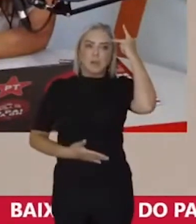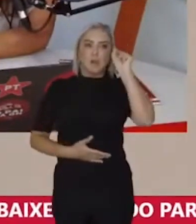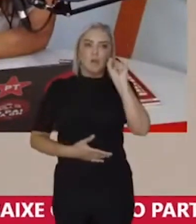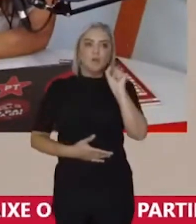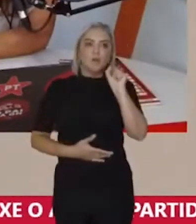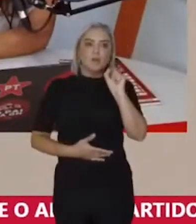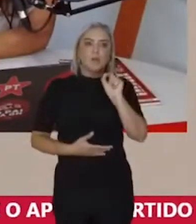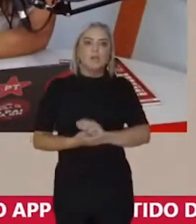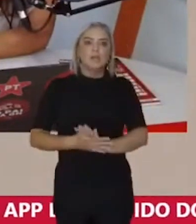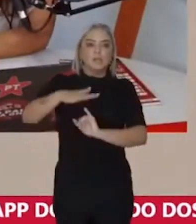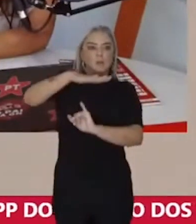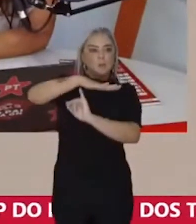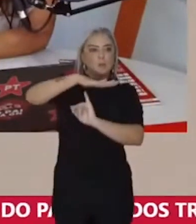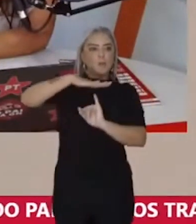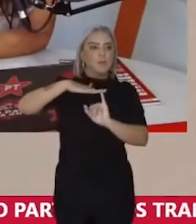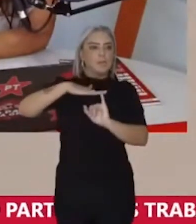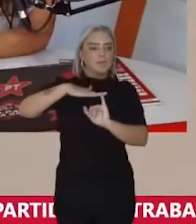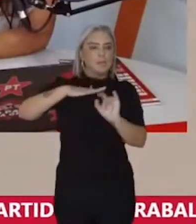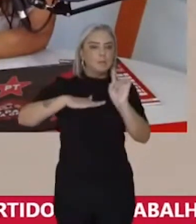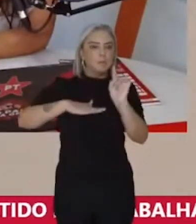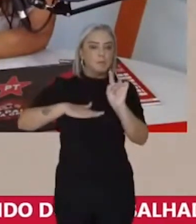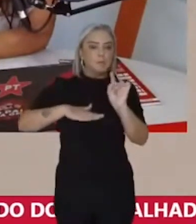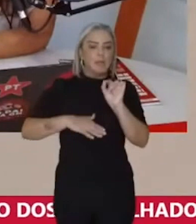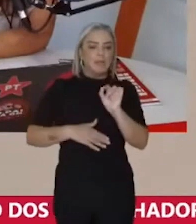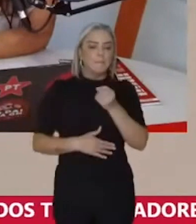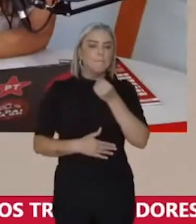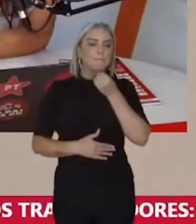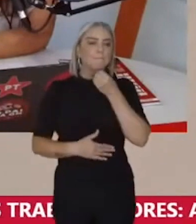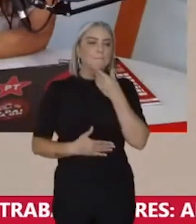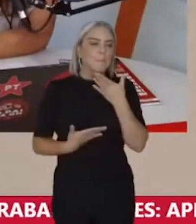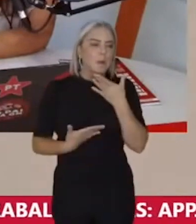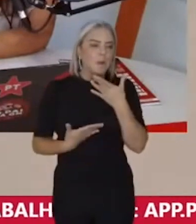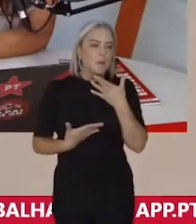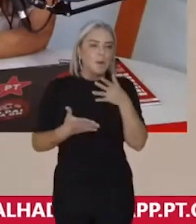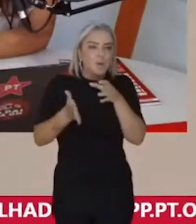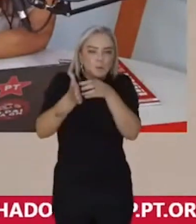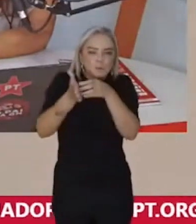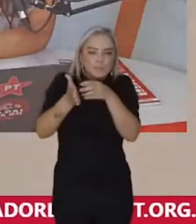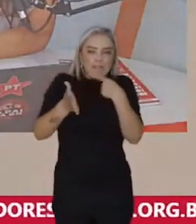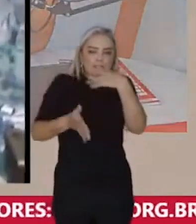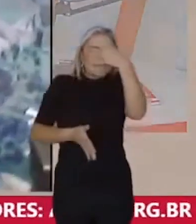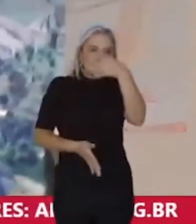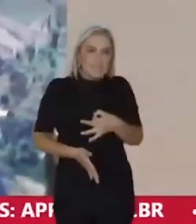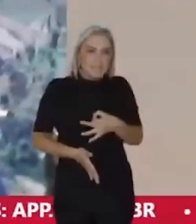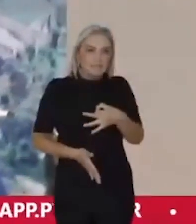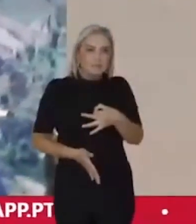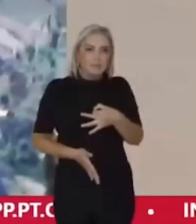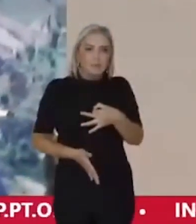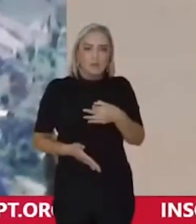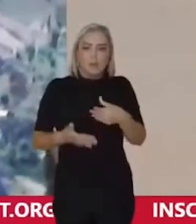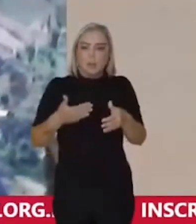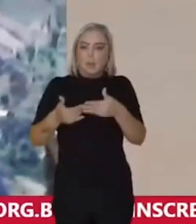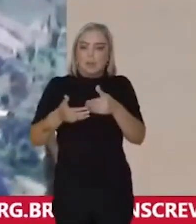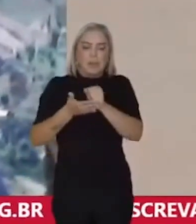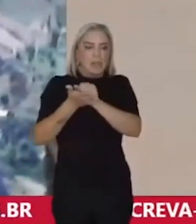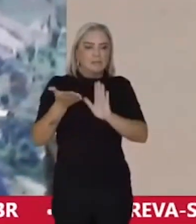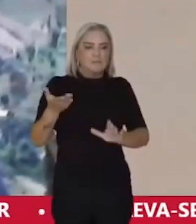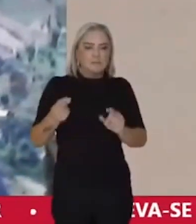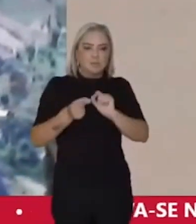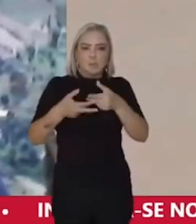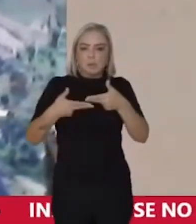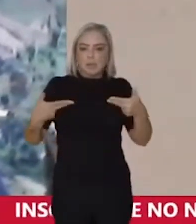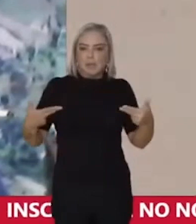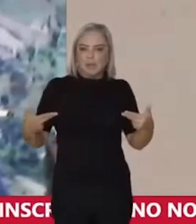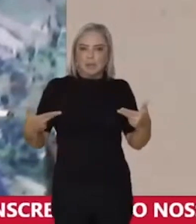os dados do INPE não eram suficientemente precisos para tomar qualquer ação